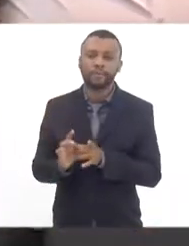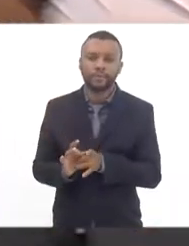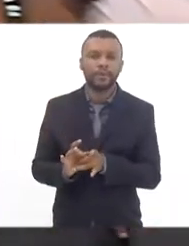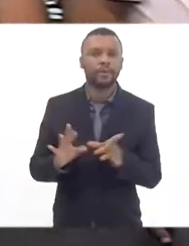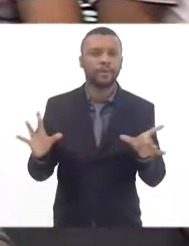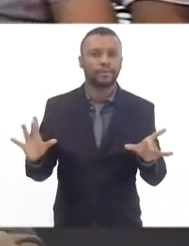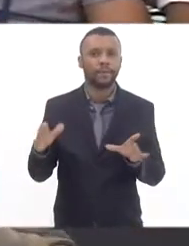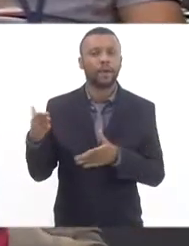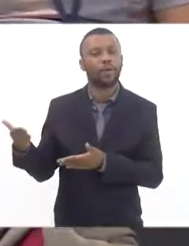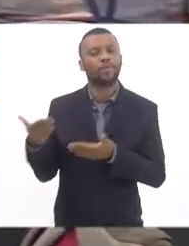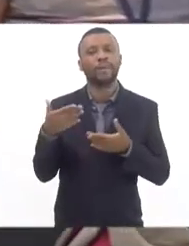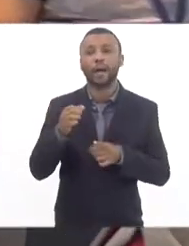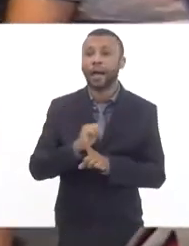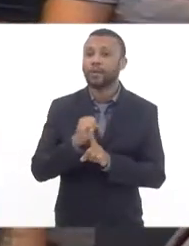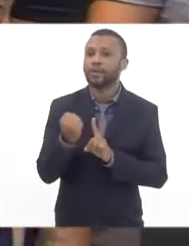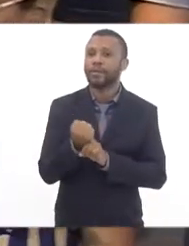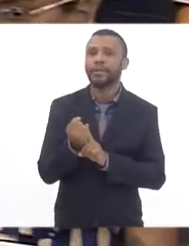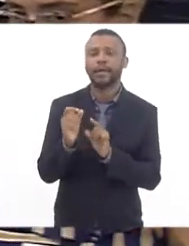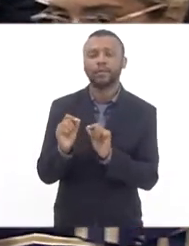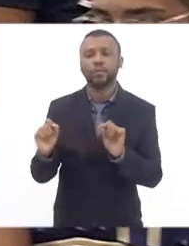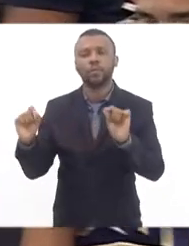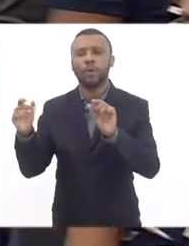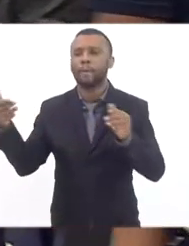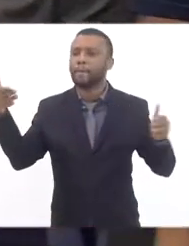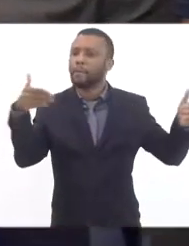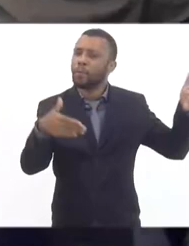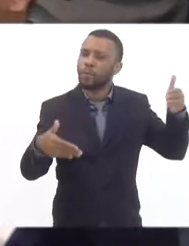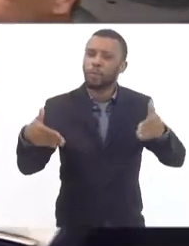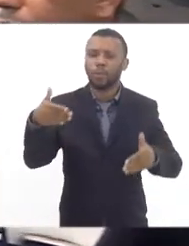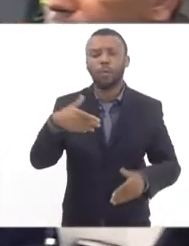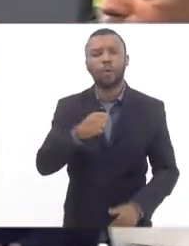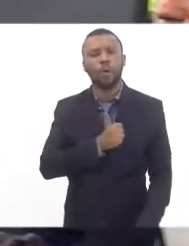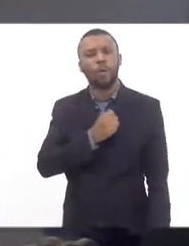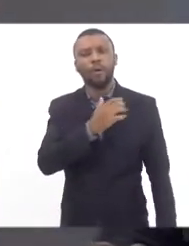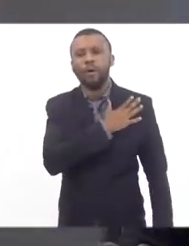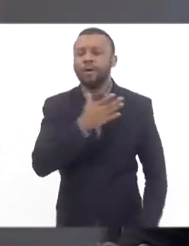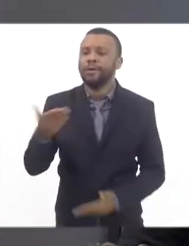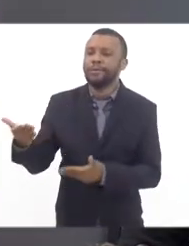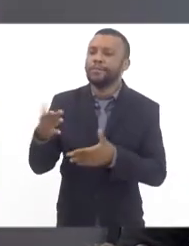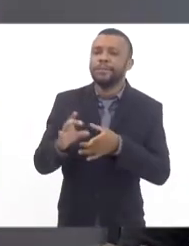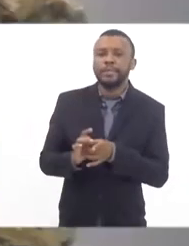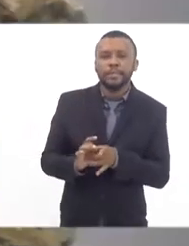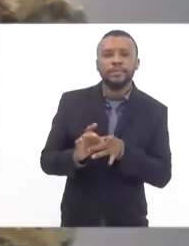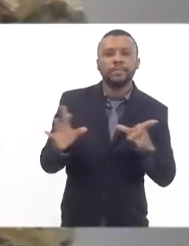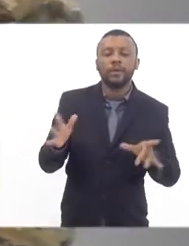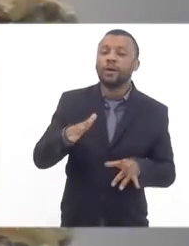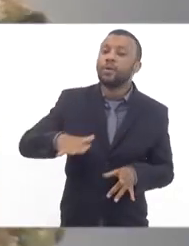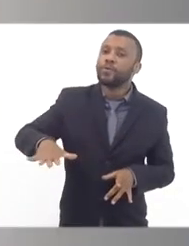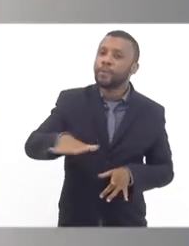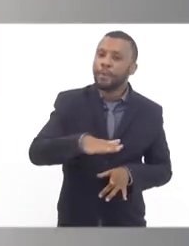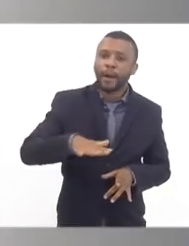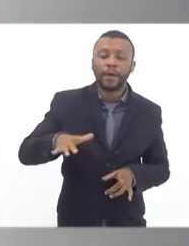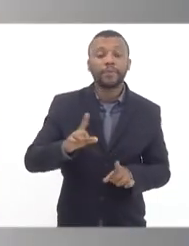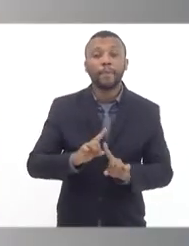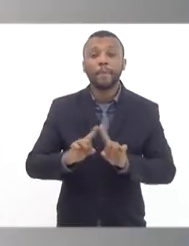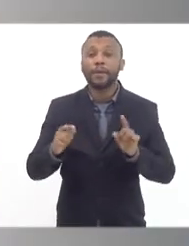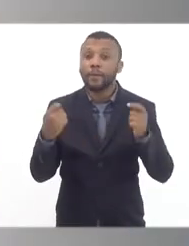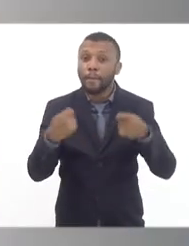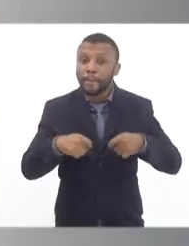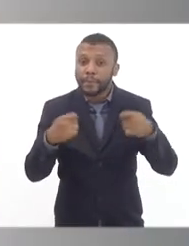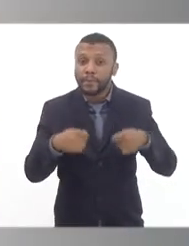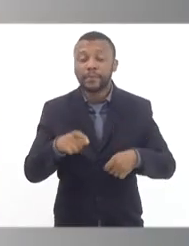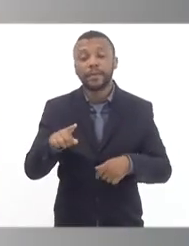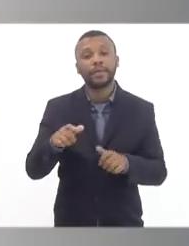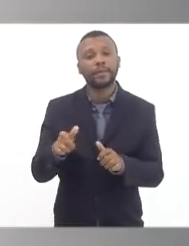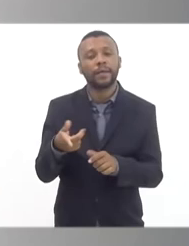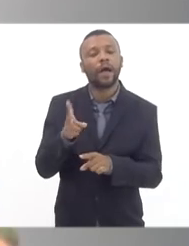trazer a sociedade para dentro da Fazenda, o comandante faz questão de receber, disponibilizar para vocês o espaço, mas eu preciso que ela seja